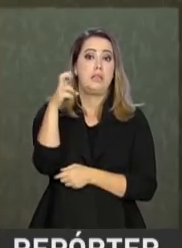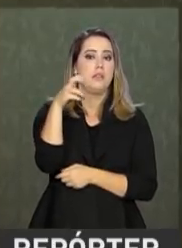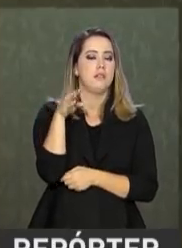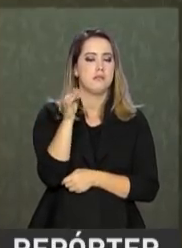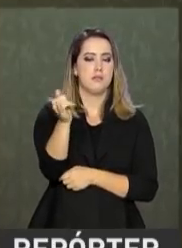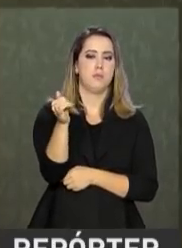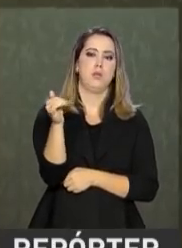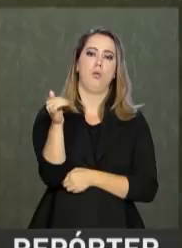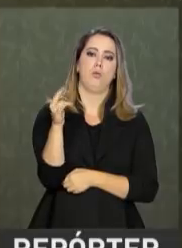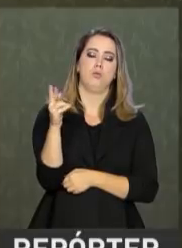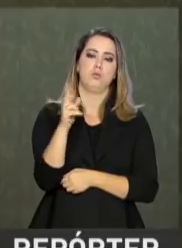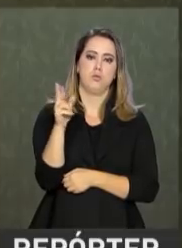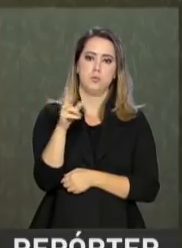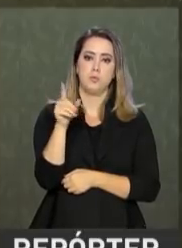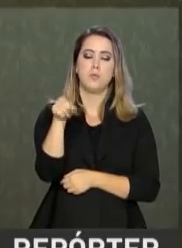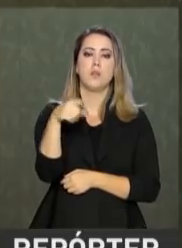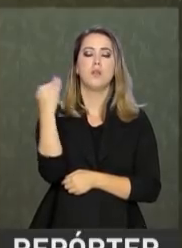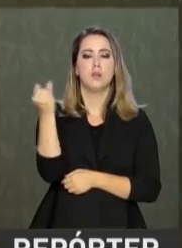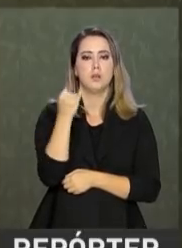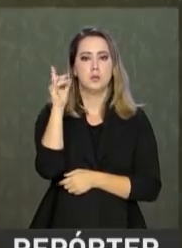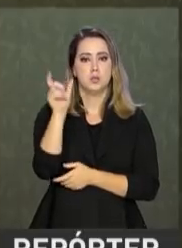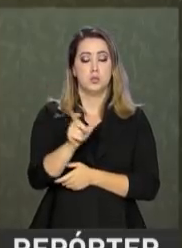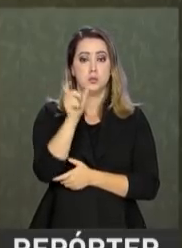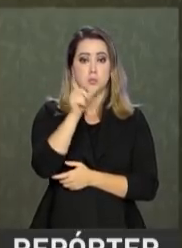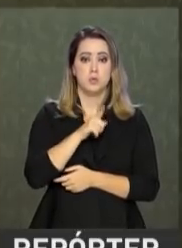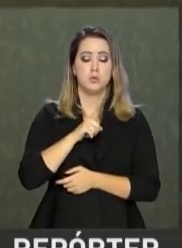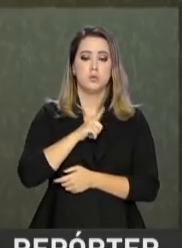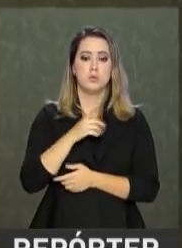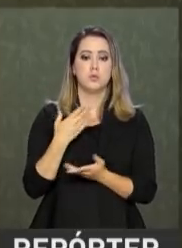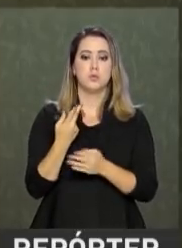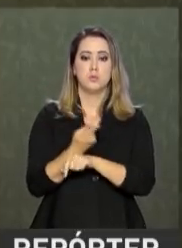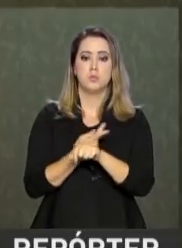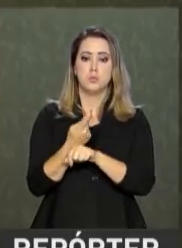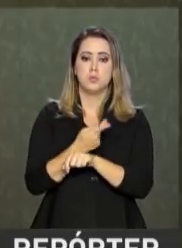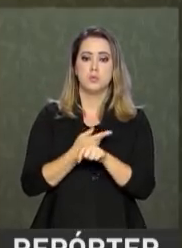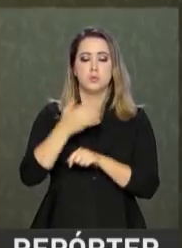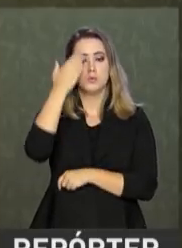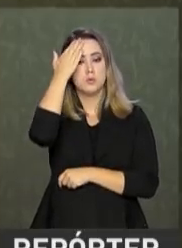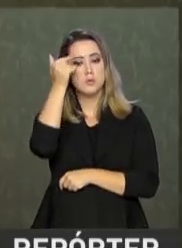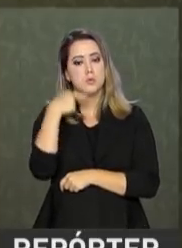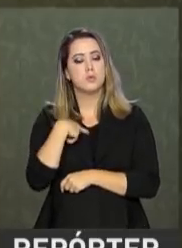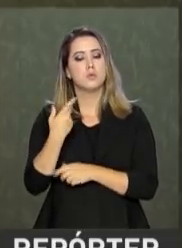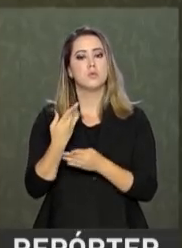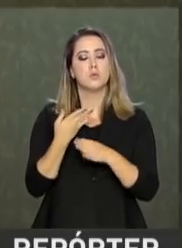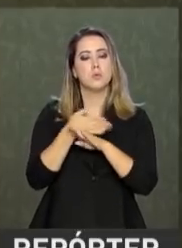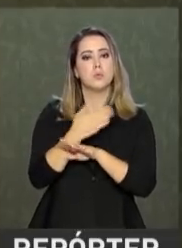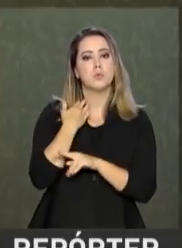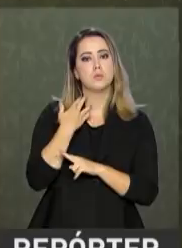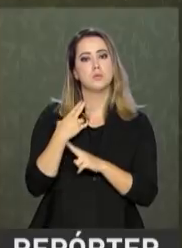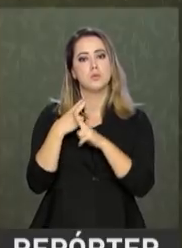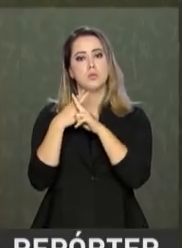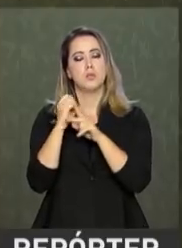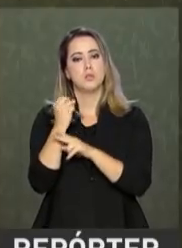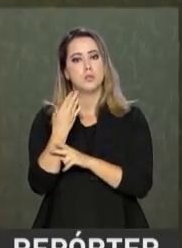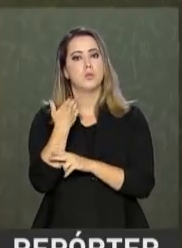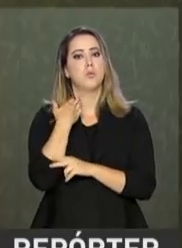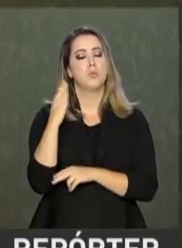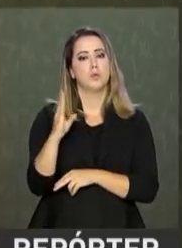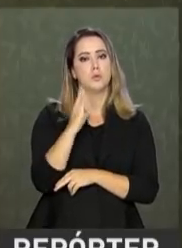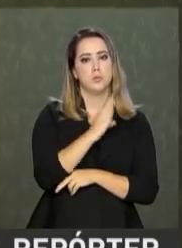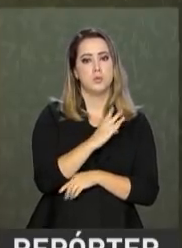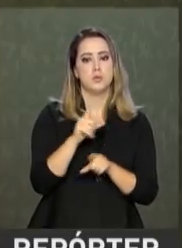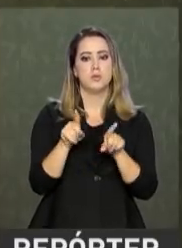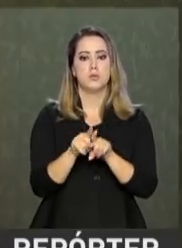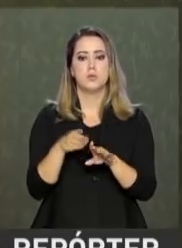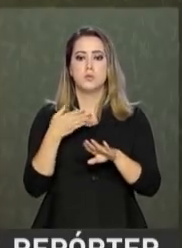chamados é tão importante 5 trabalhador é procure se formava a agência da caixa na agência do banco do brasil é